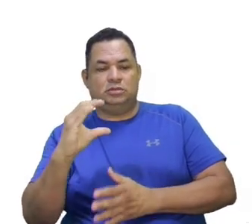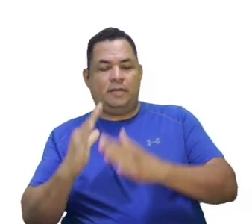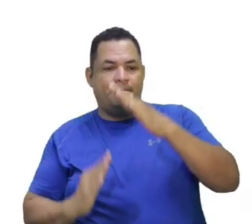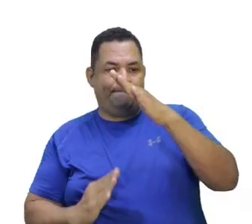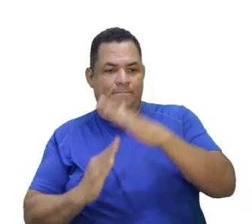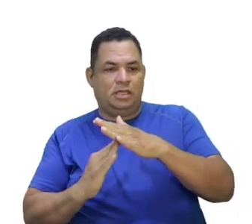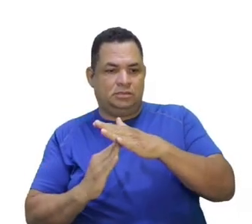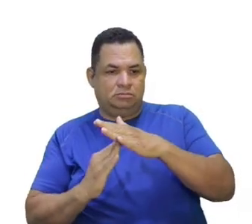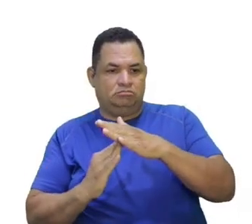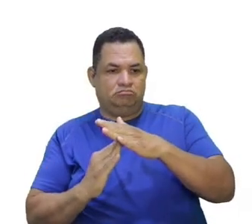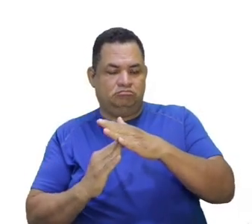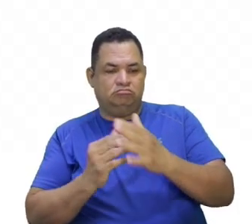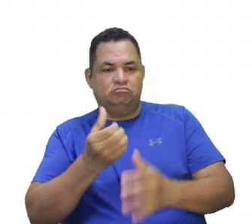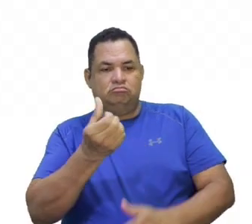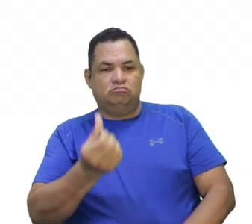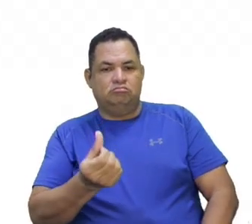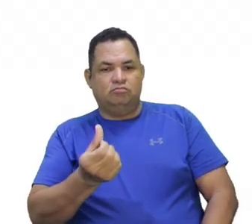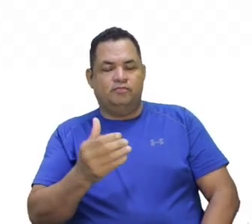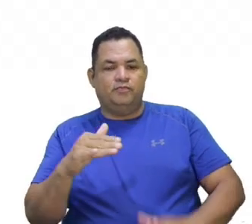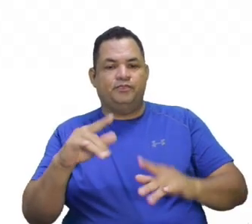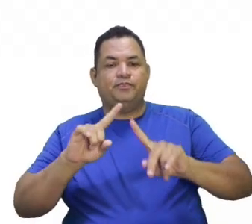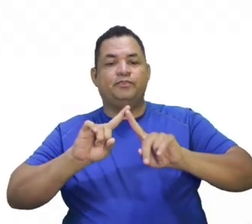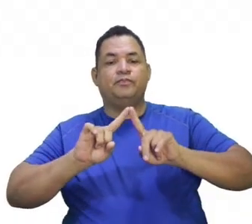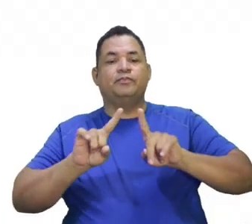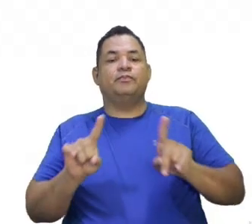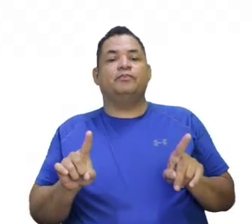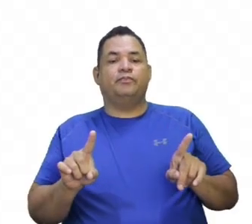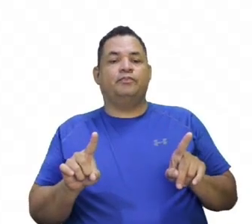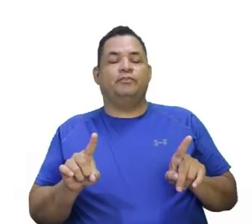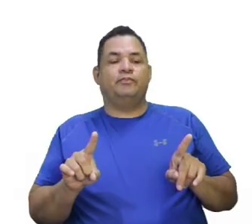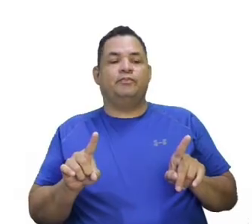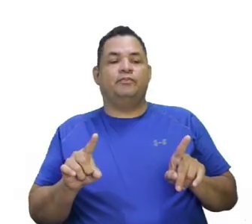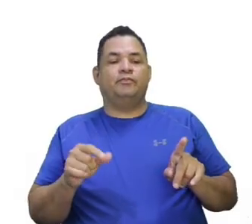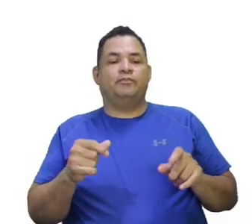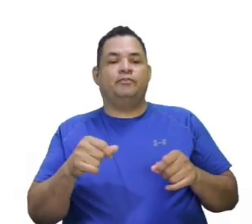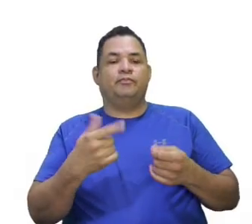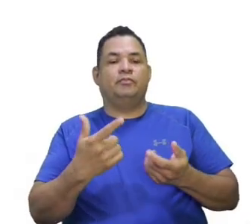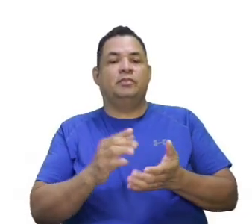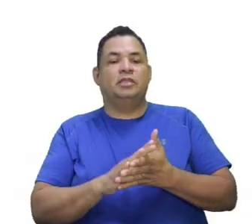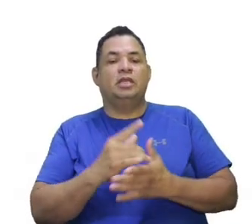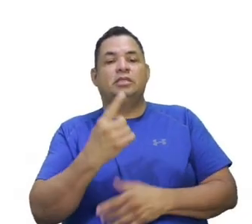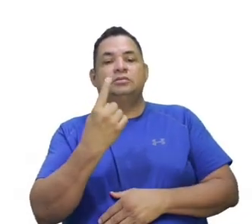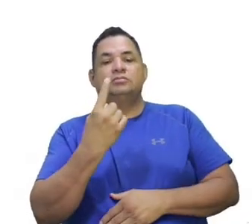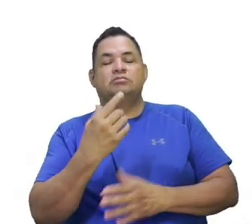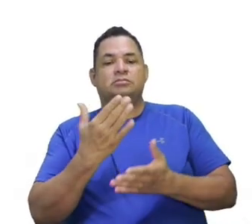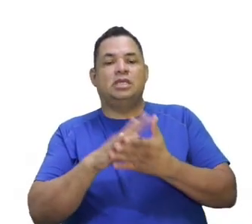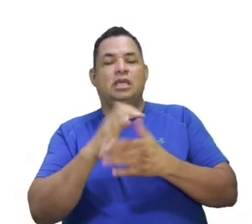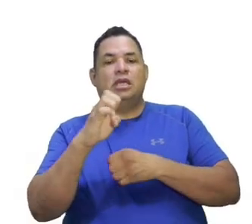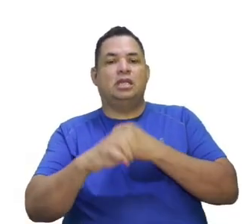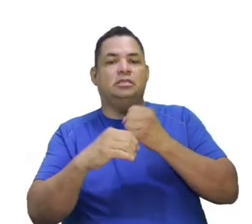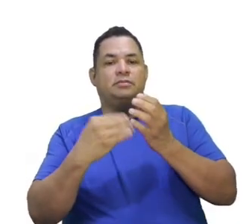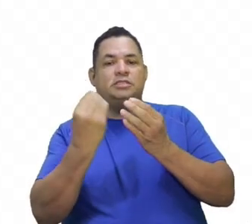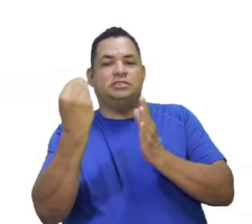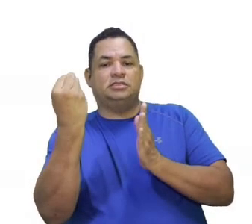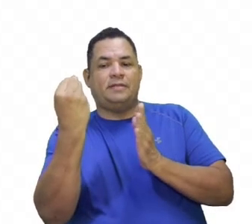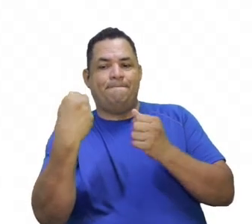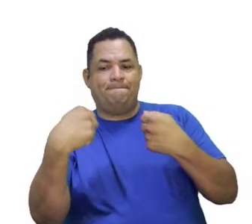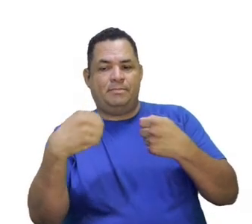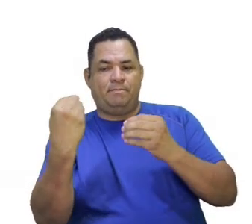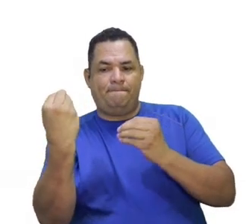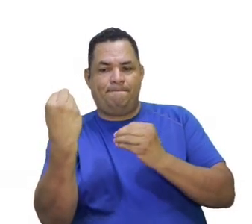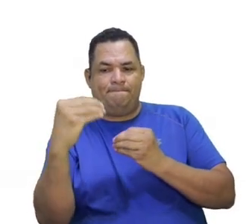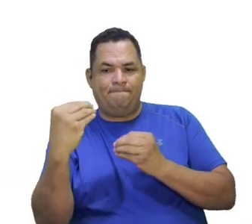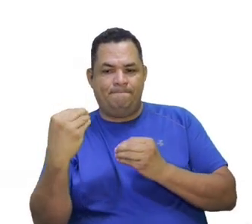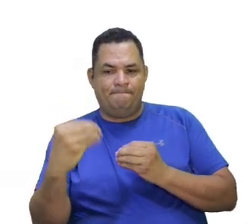aguenta, 3p6. Só que eu ainda tenho elétrons a ser preenchido. Então, se você for